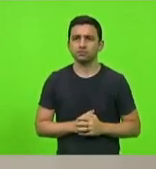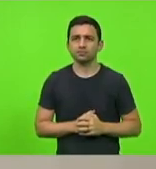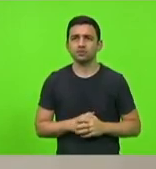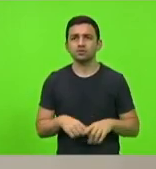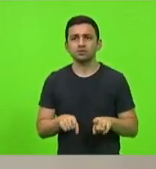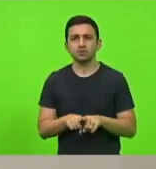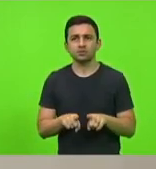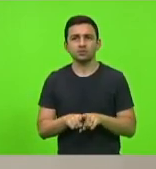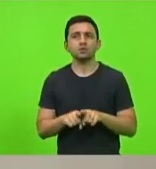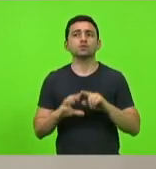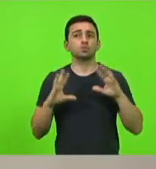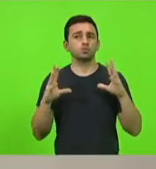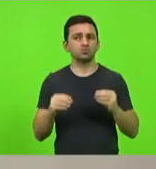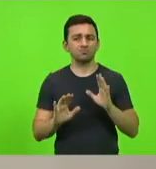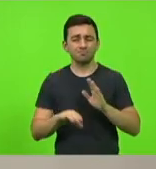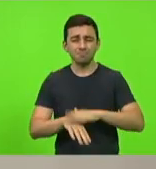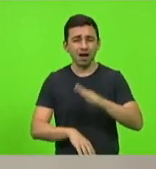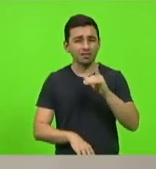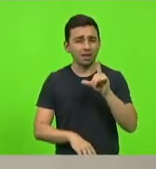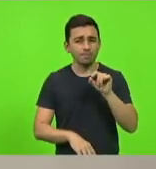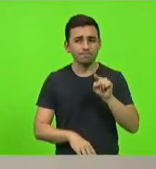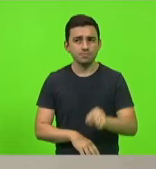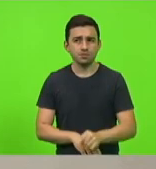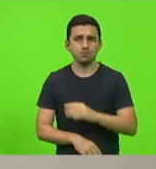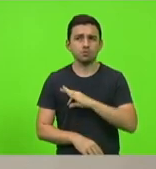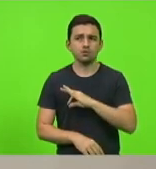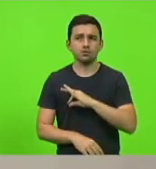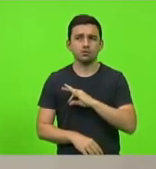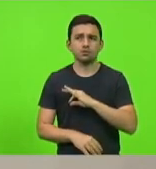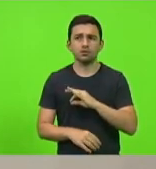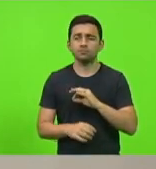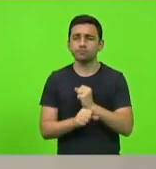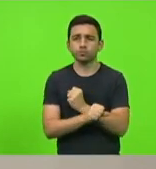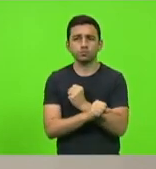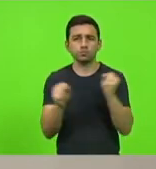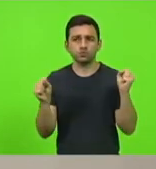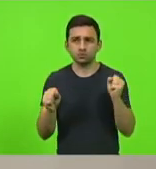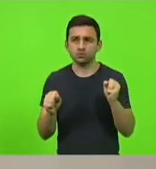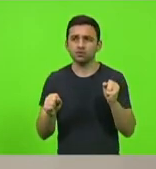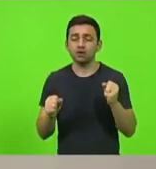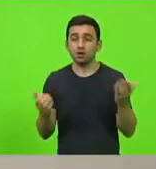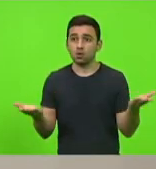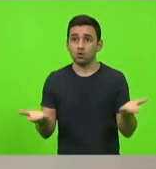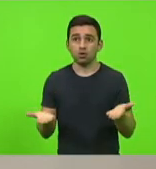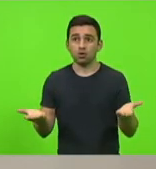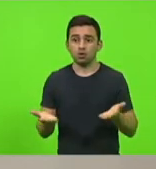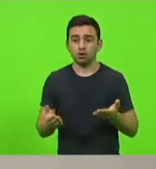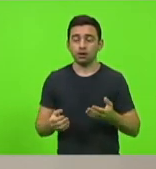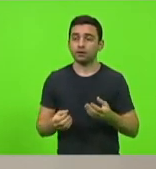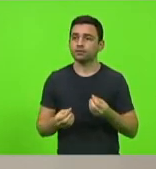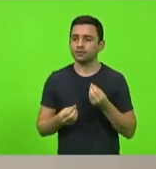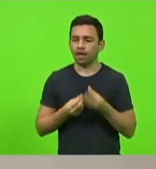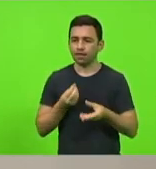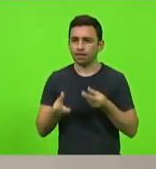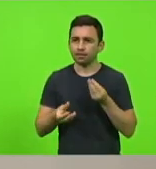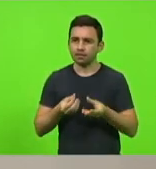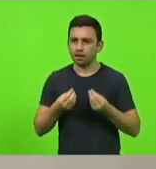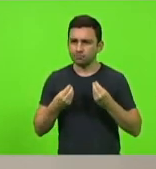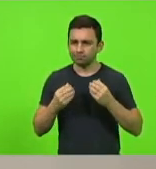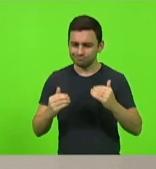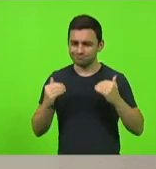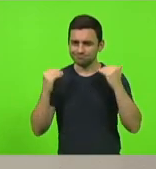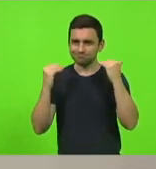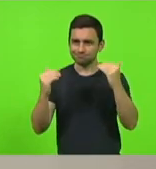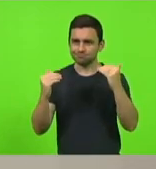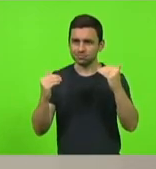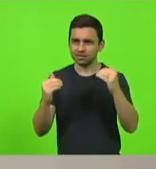universo de mais de 10 mil praças, é praticamente impossível que, nos ritmos atuais de promoção, aqueles que se dedicarem